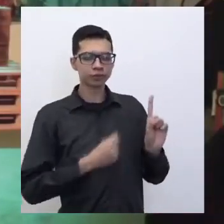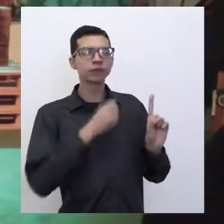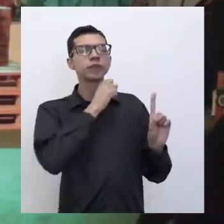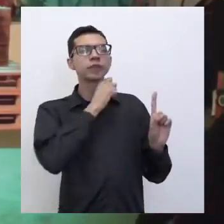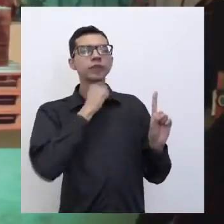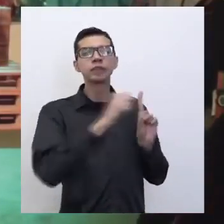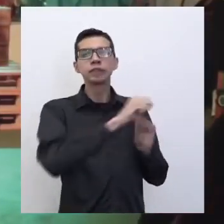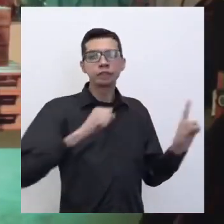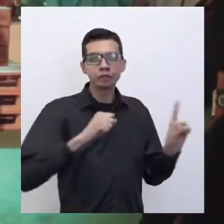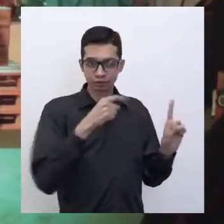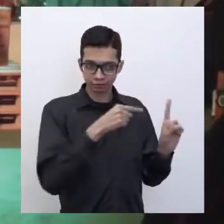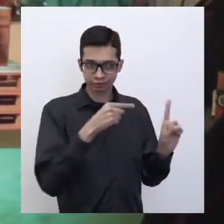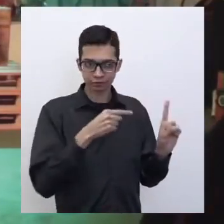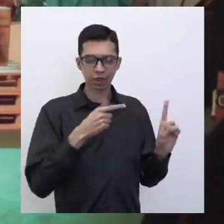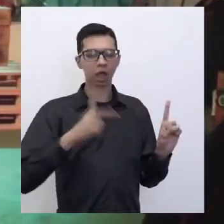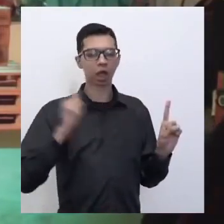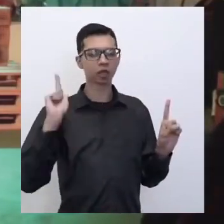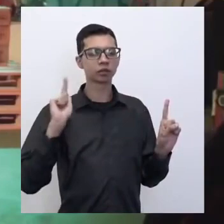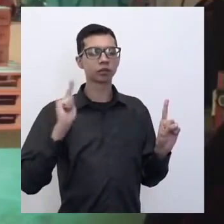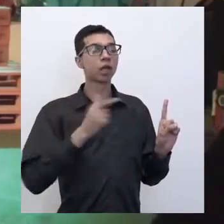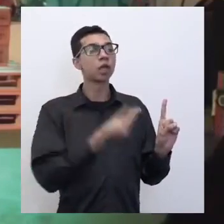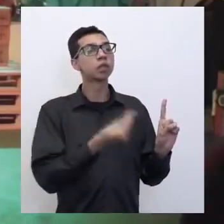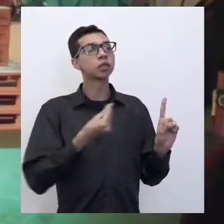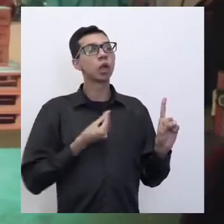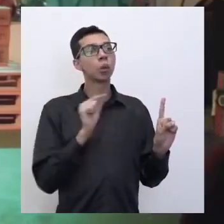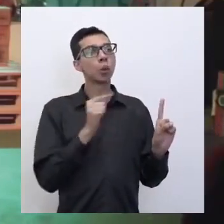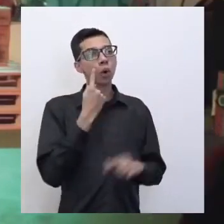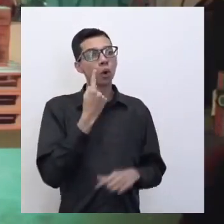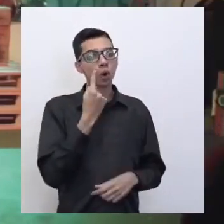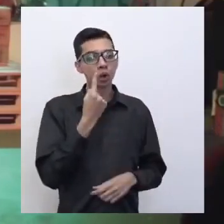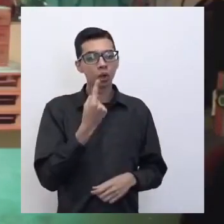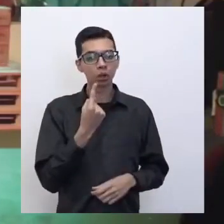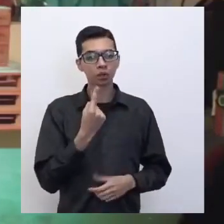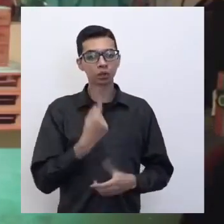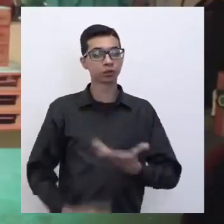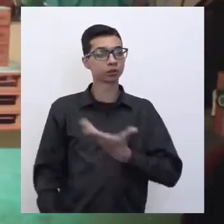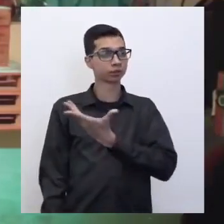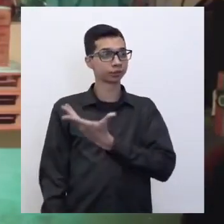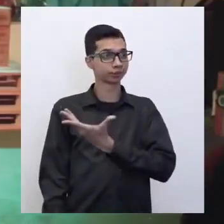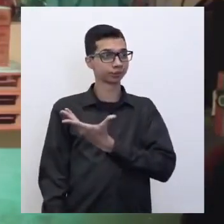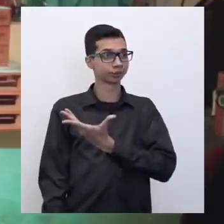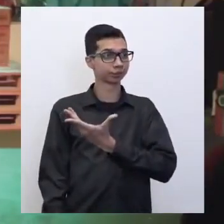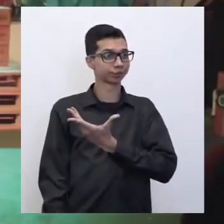cortada, ele me deu este livro.